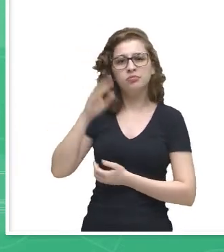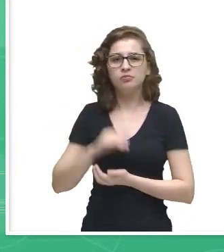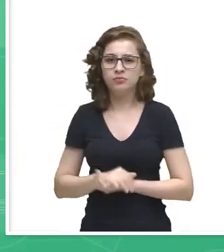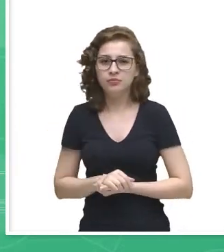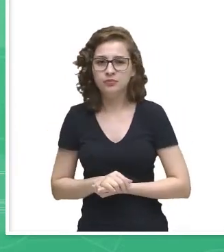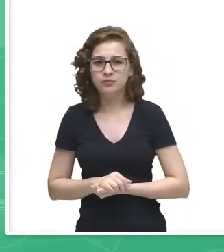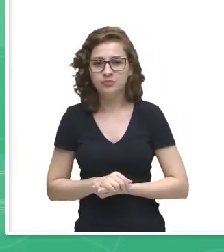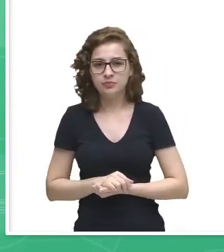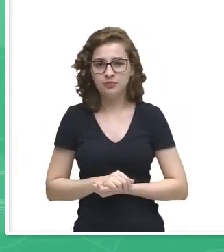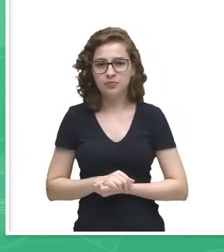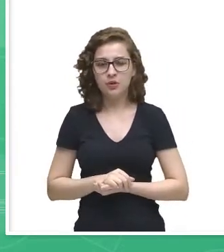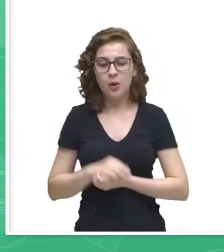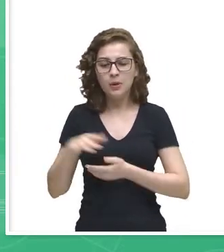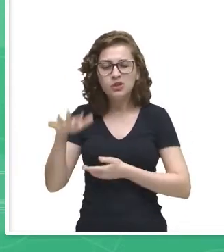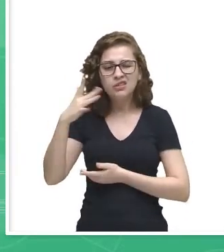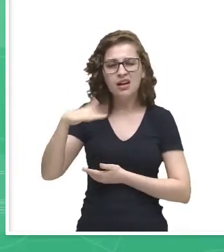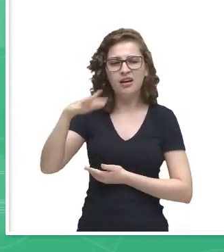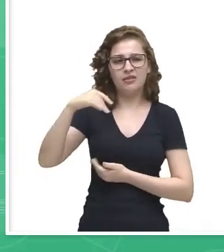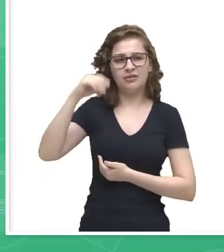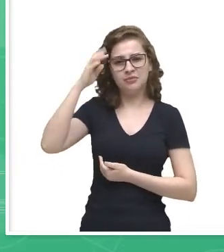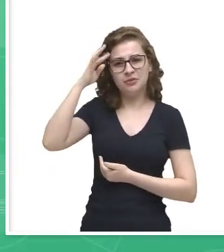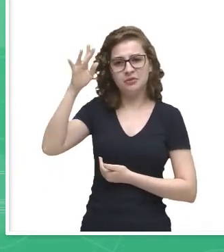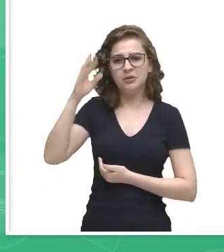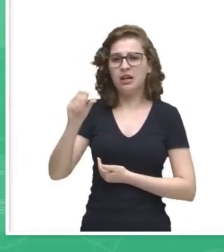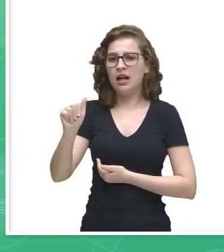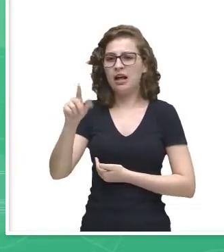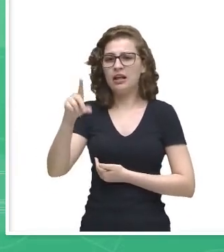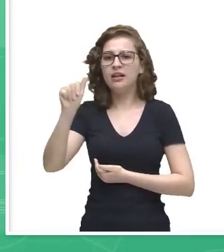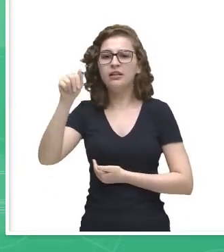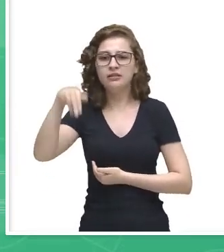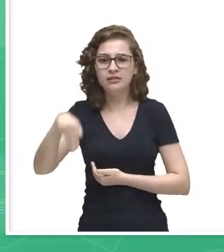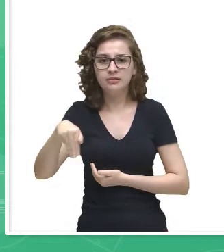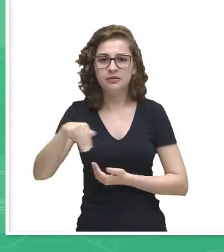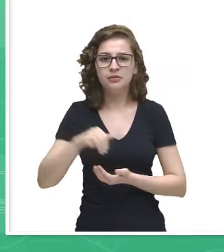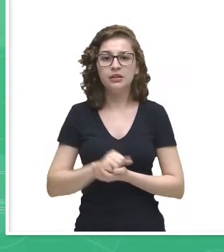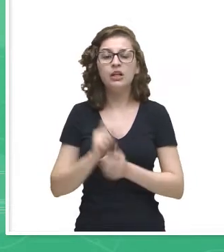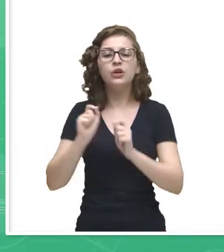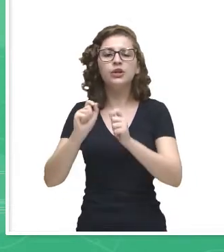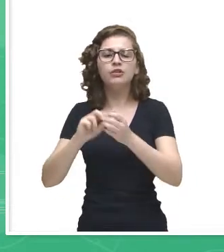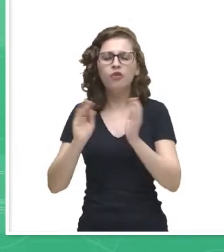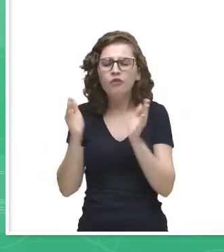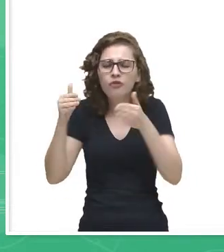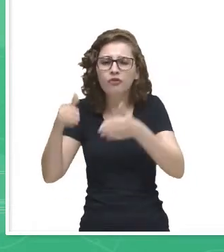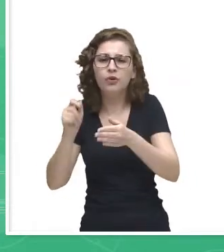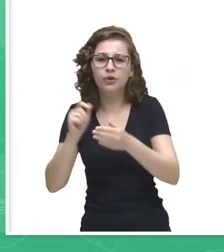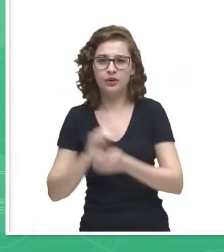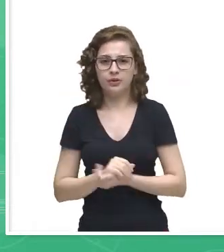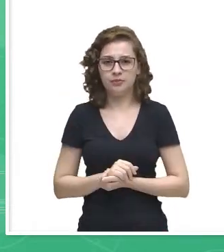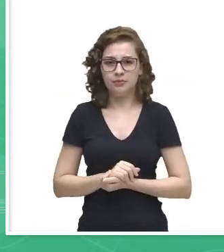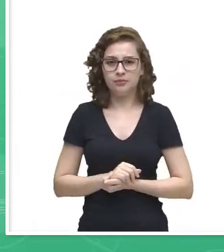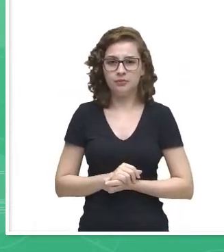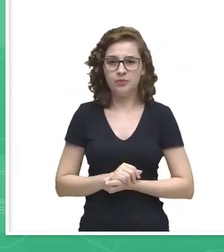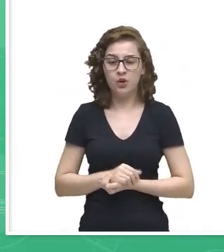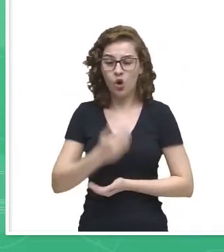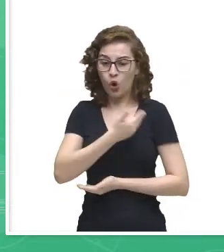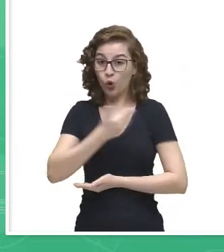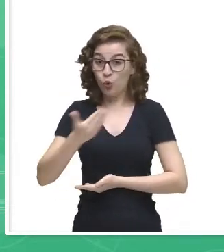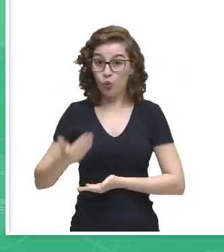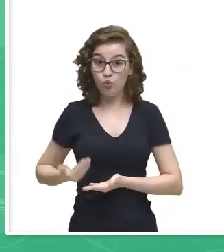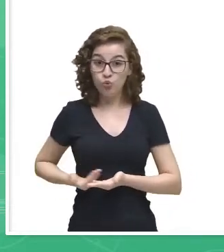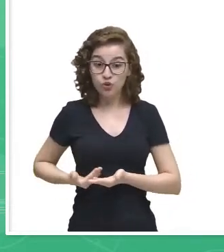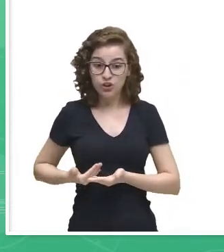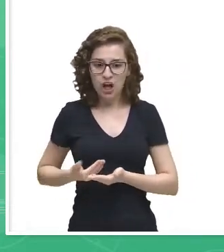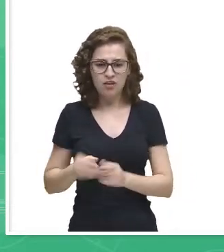só ele, mas outros grandes pensadores também, que pregam a não intervenção